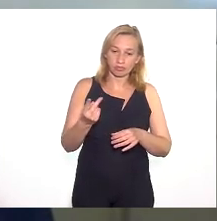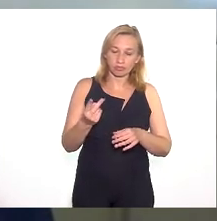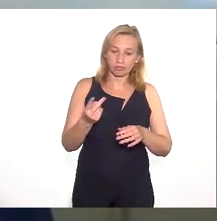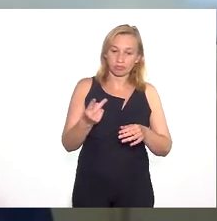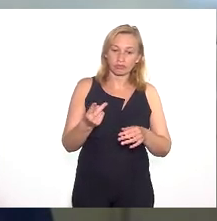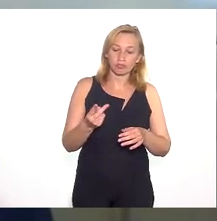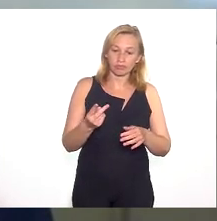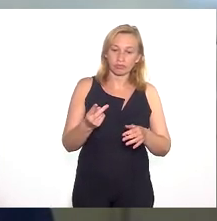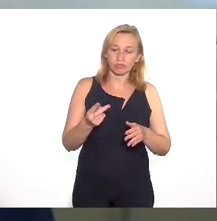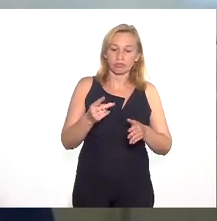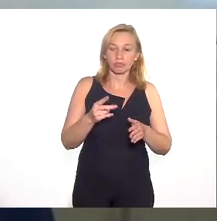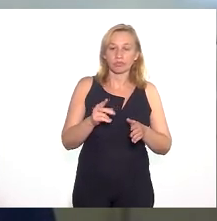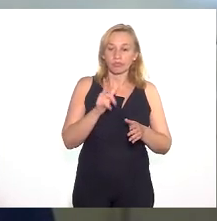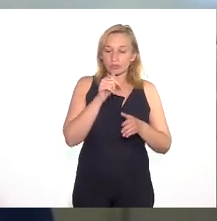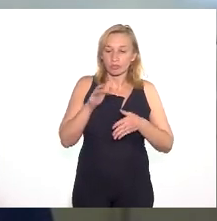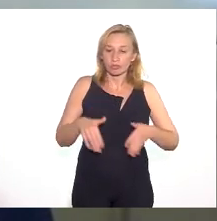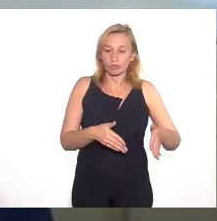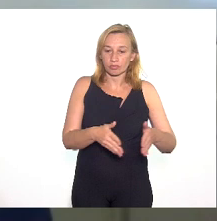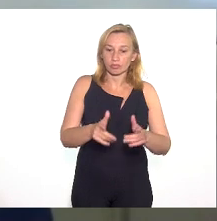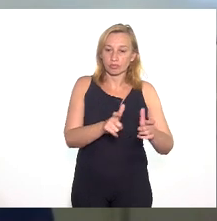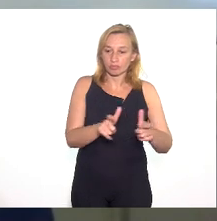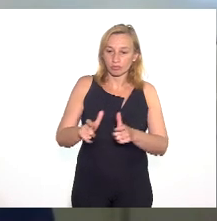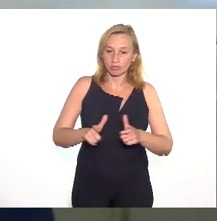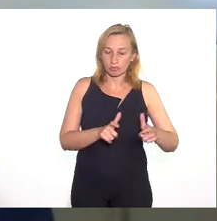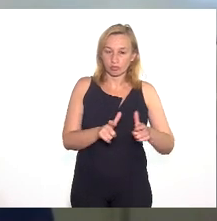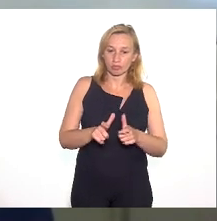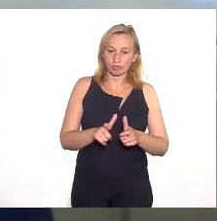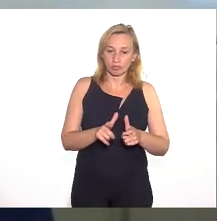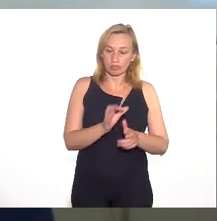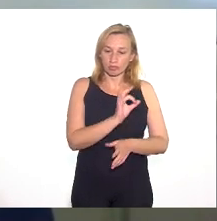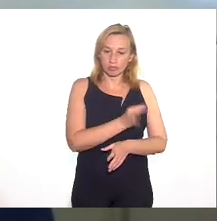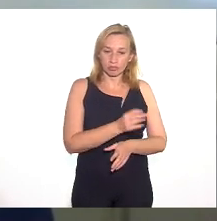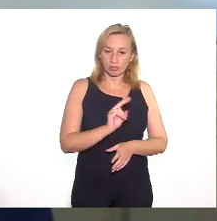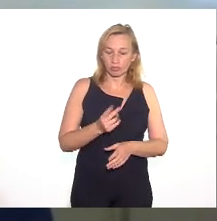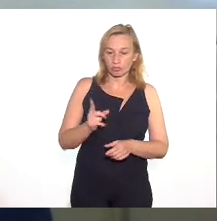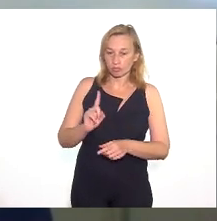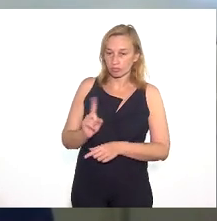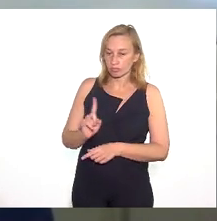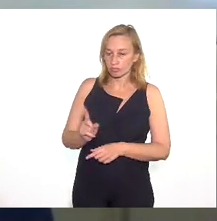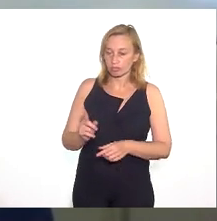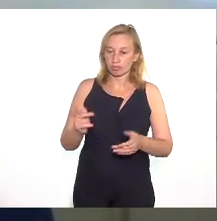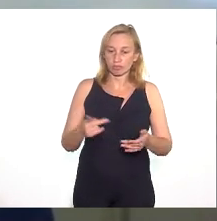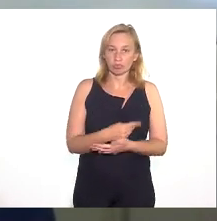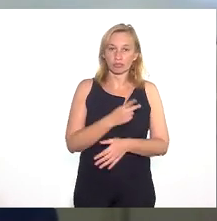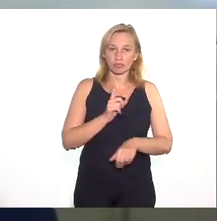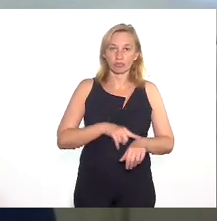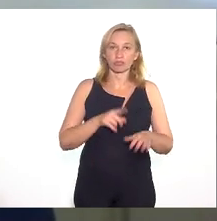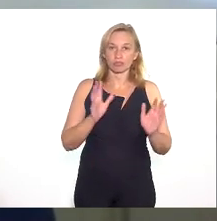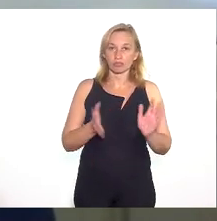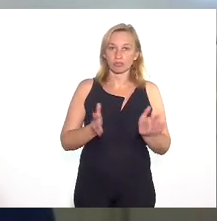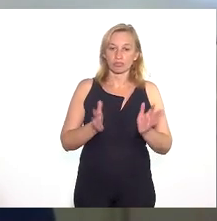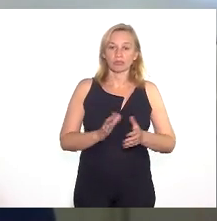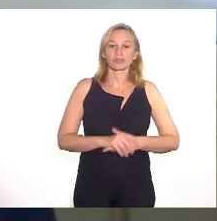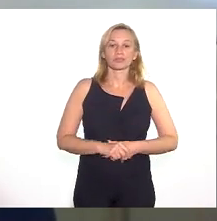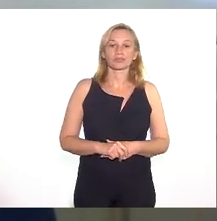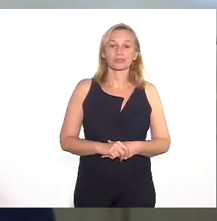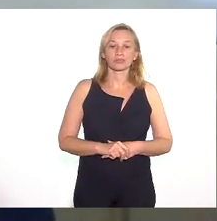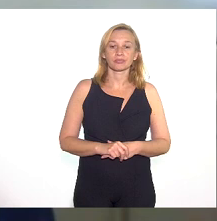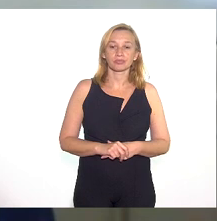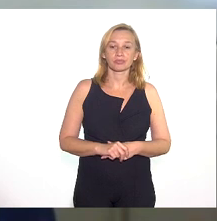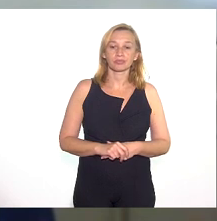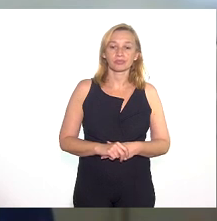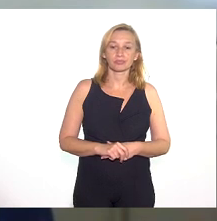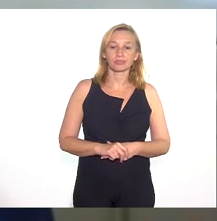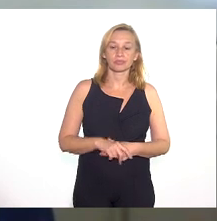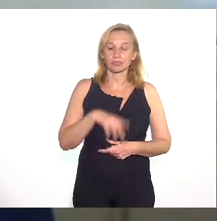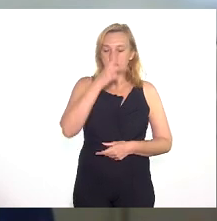ocupações irregulares ou regulares, como acontece nos tempos atuais, e que se viu